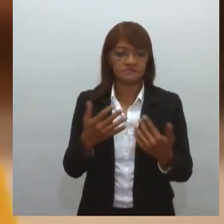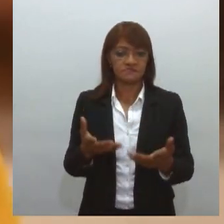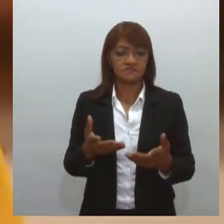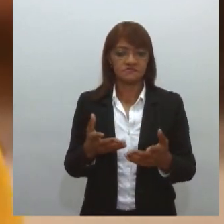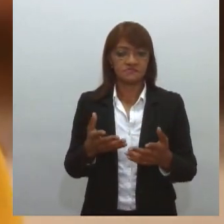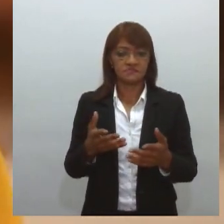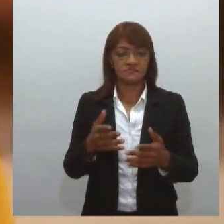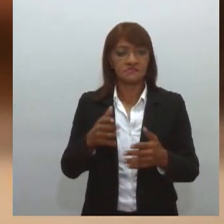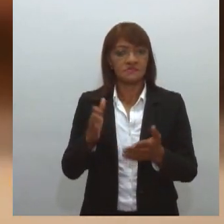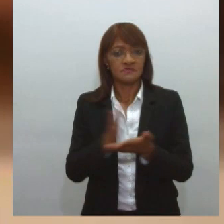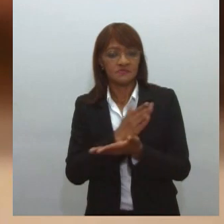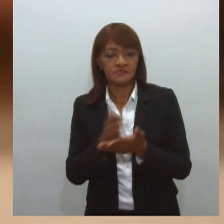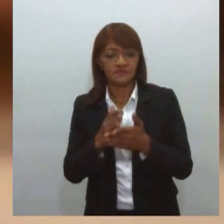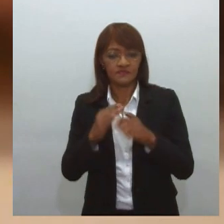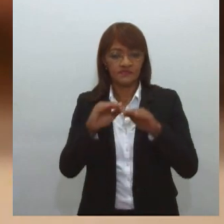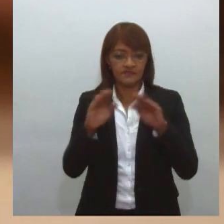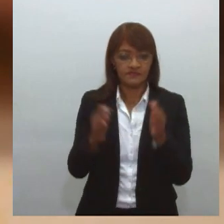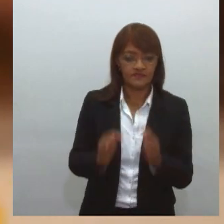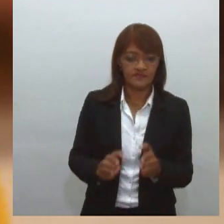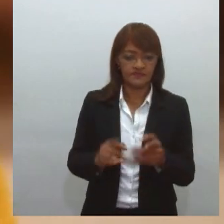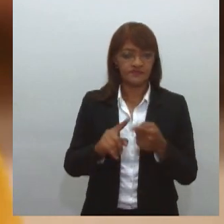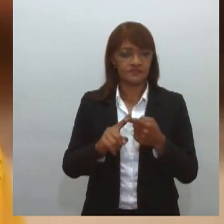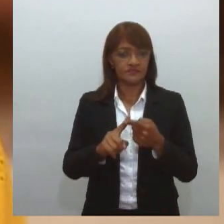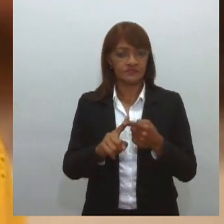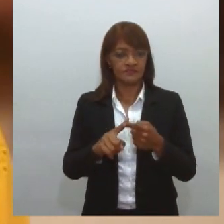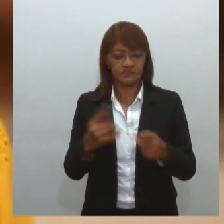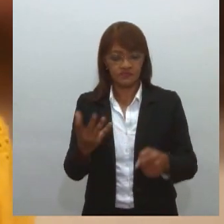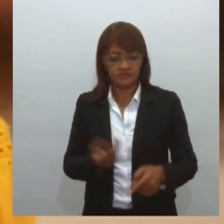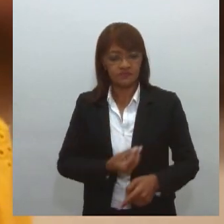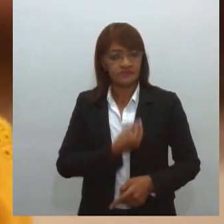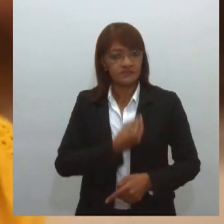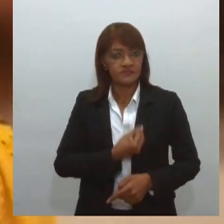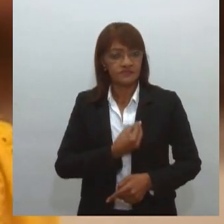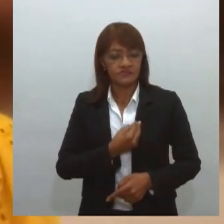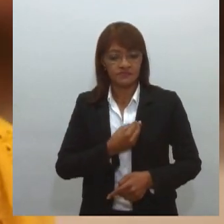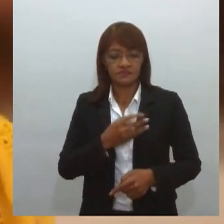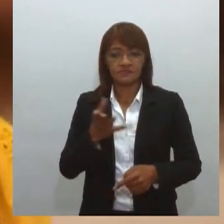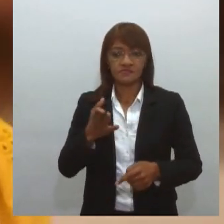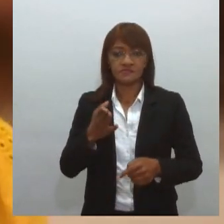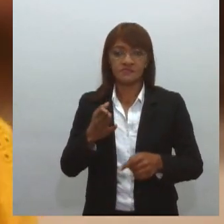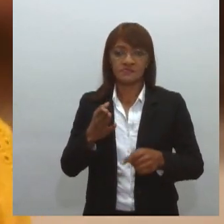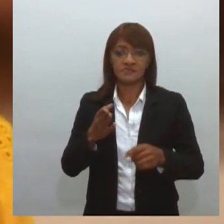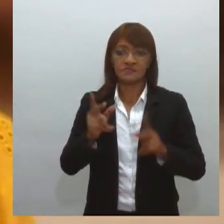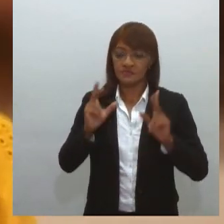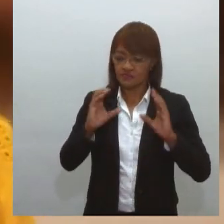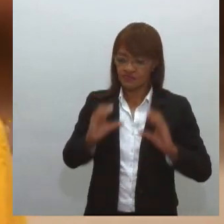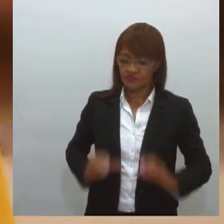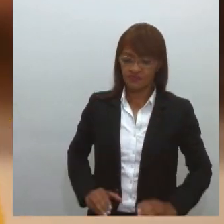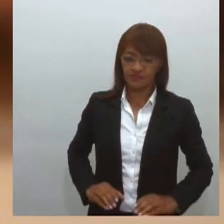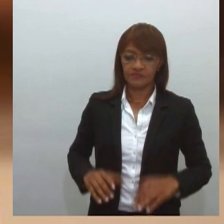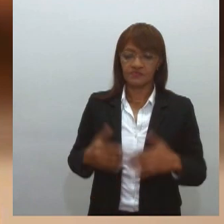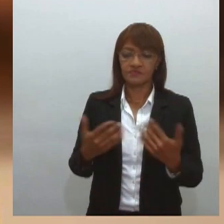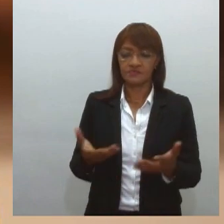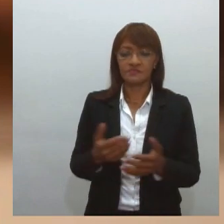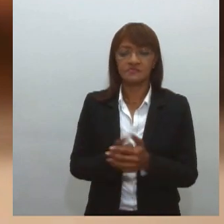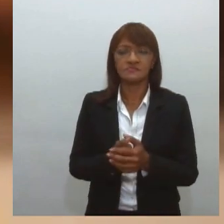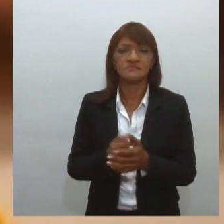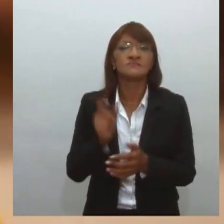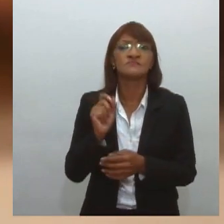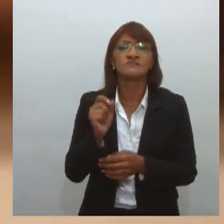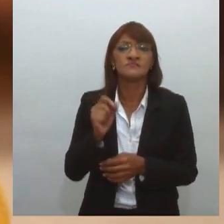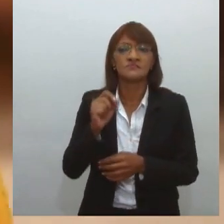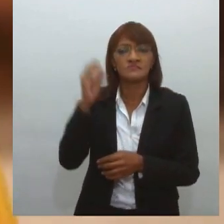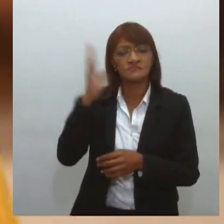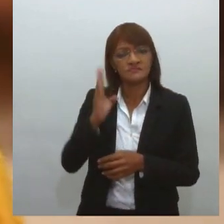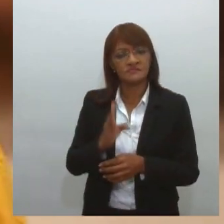forma de ser, atacada na sua família. A gente precisa entender que Brasil é esse que está impedindo as mulheres de chegar lá.